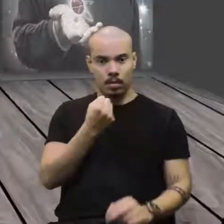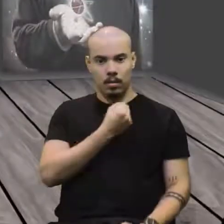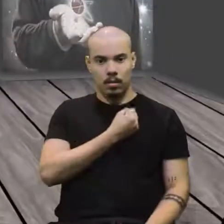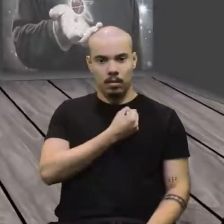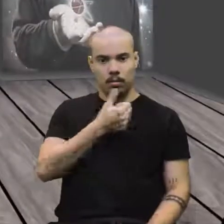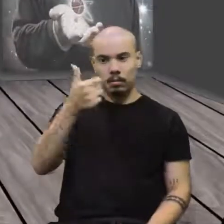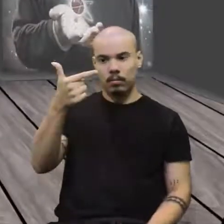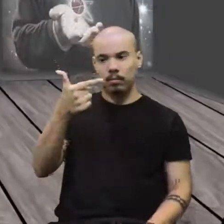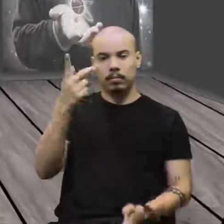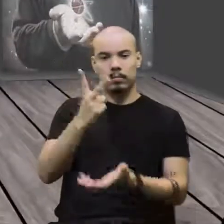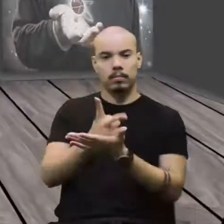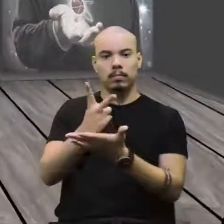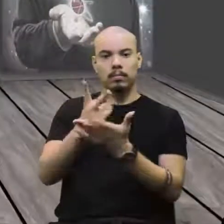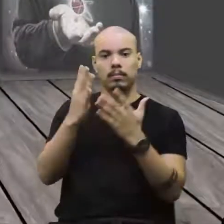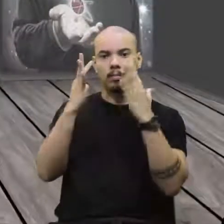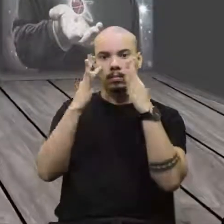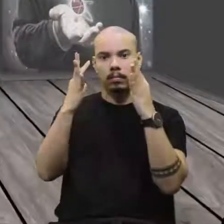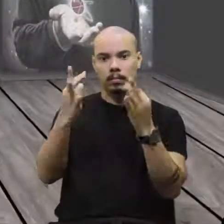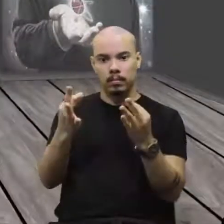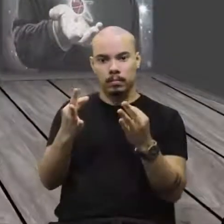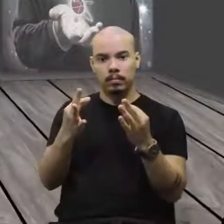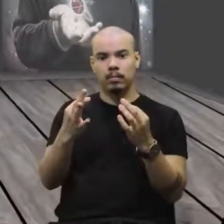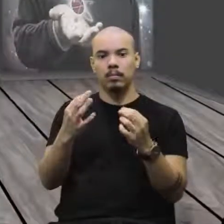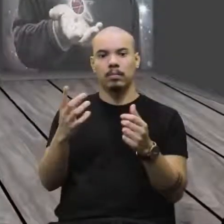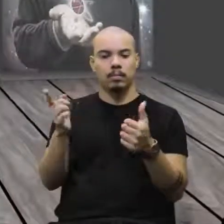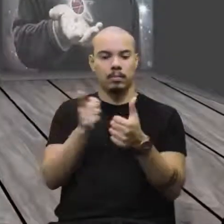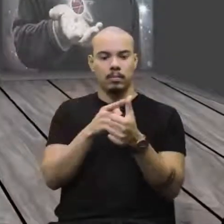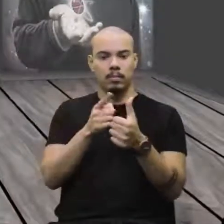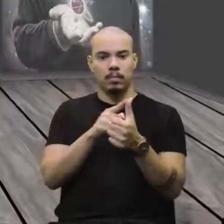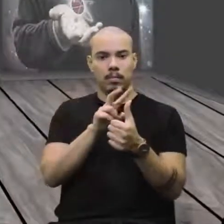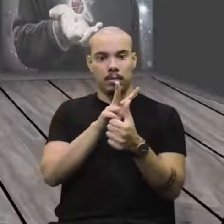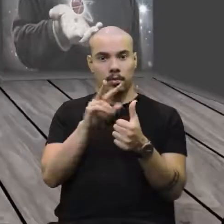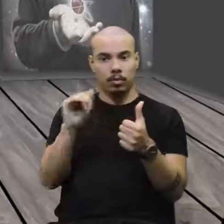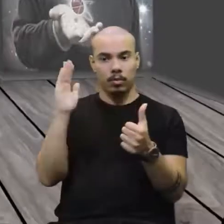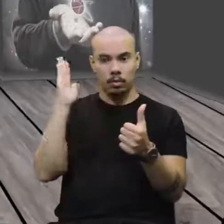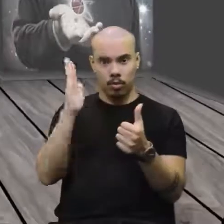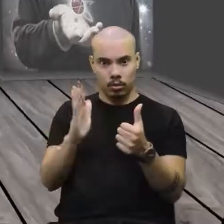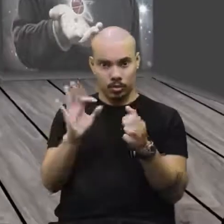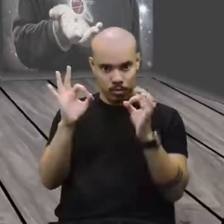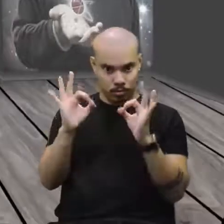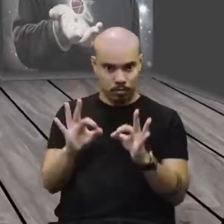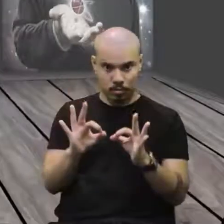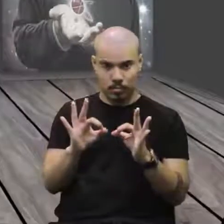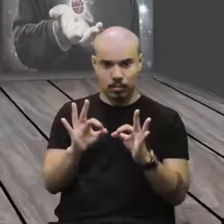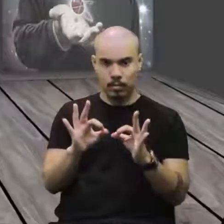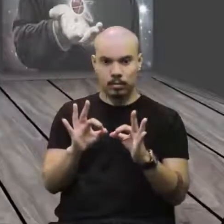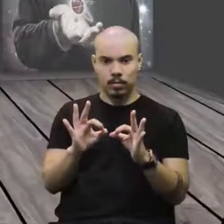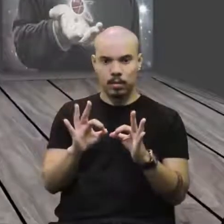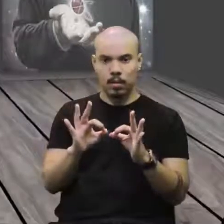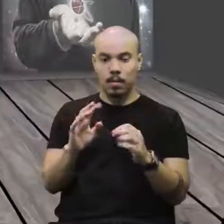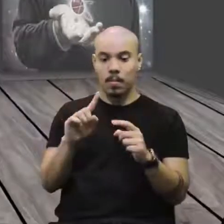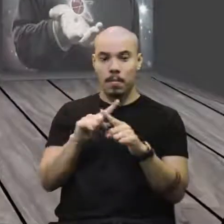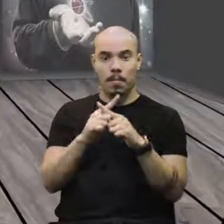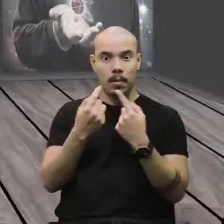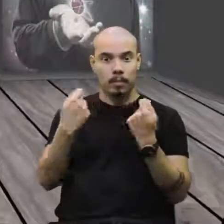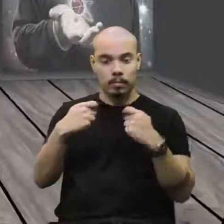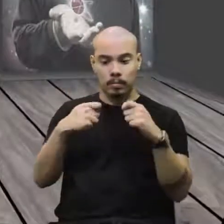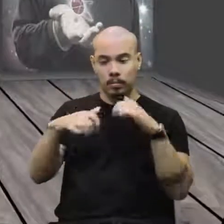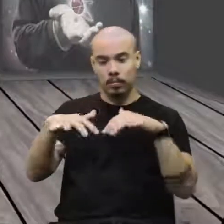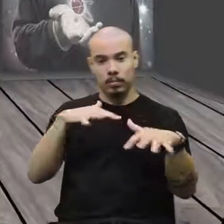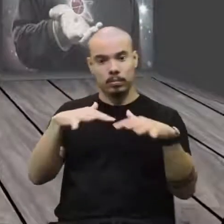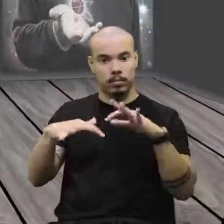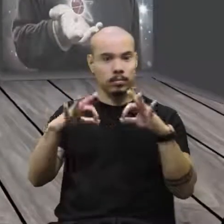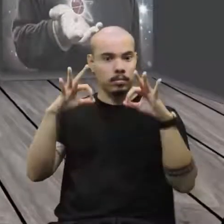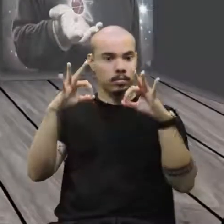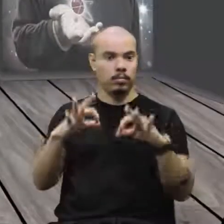É sempre prestar atenção no dedo, né? O polegar aqui, se ele vai estar na direção da corrente. Exatamente. Mas está girando. Você faz o movimento de giro